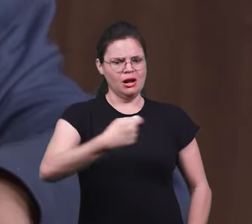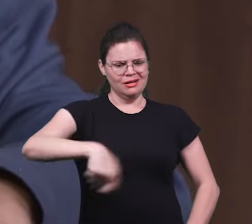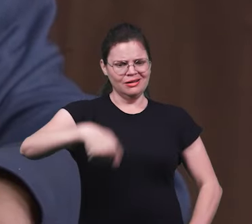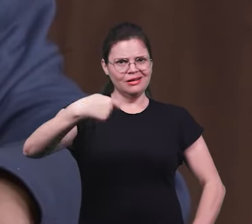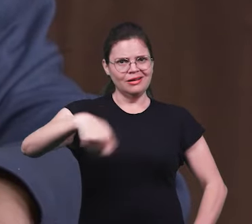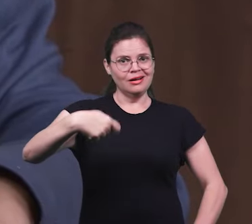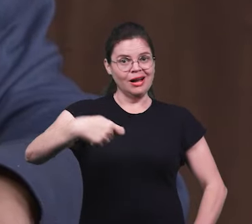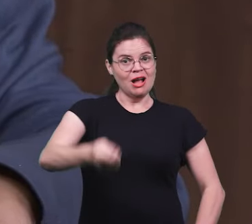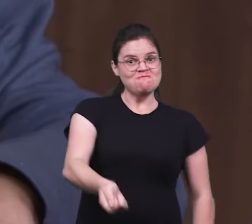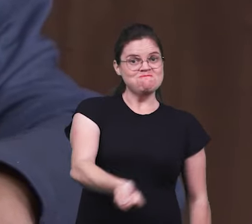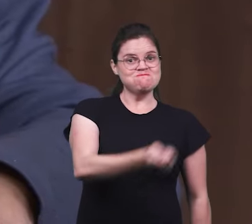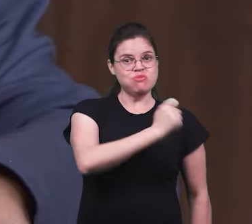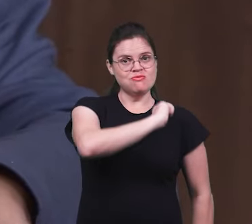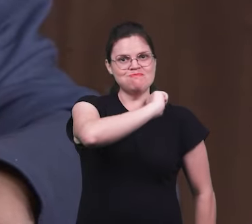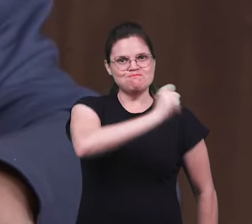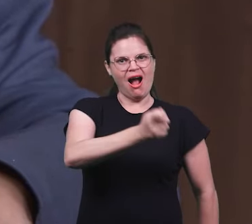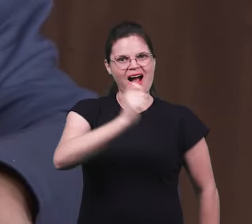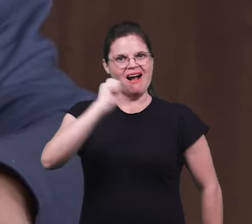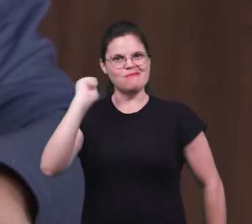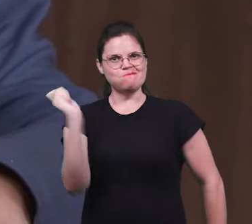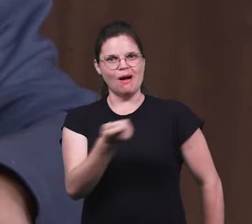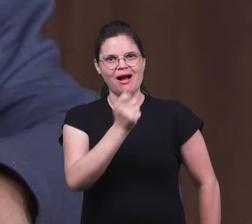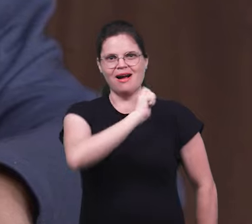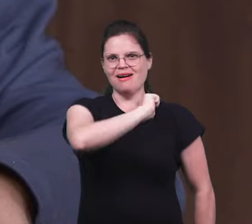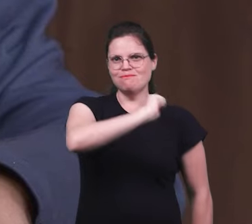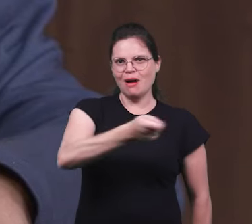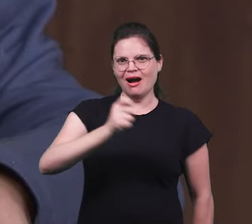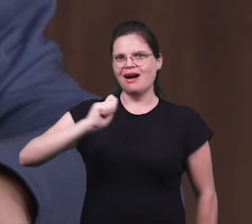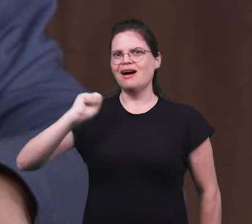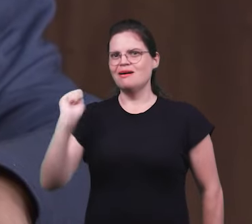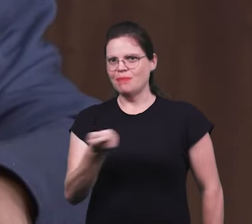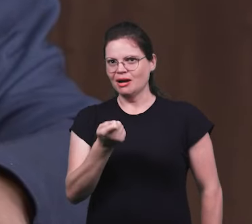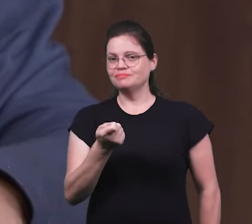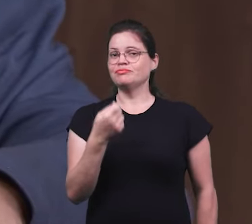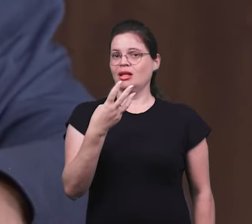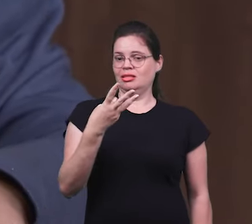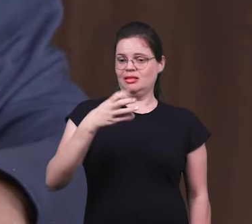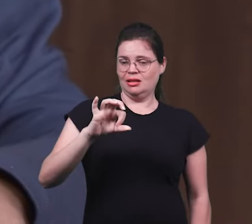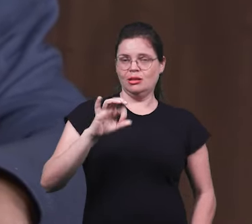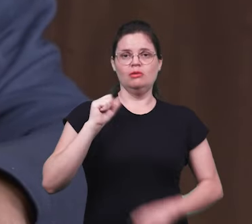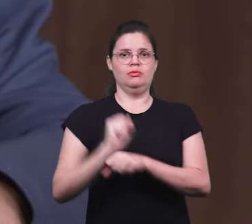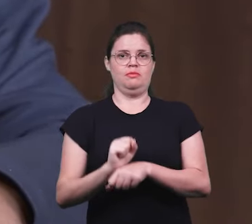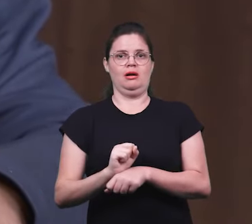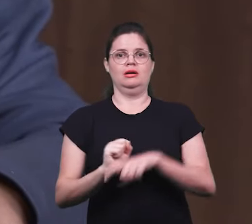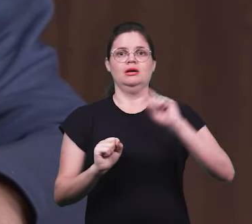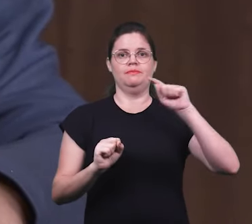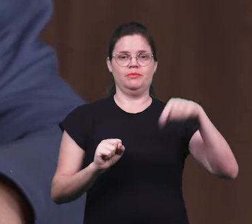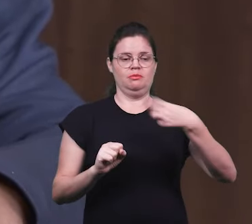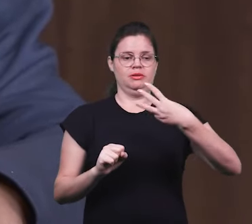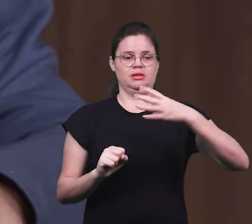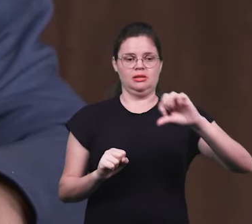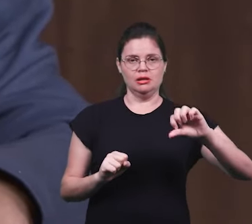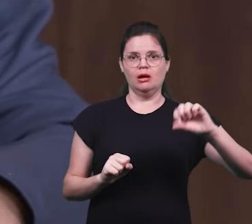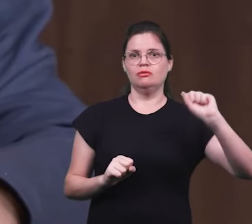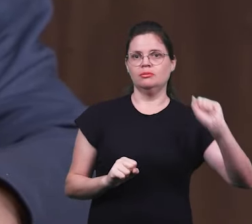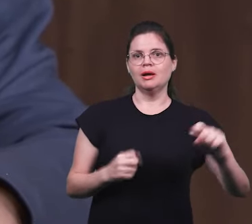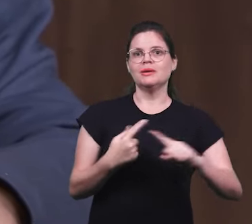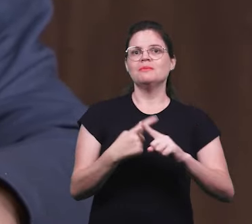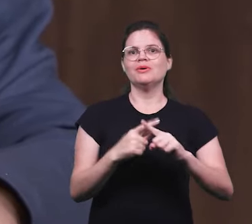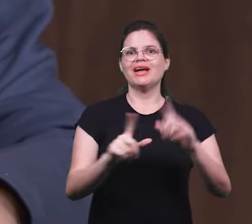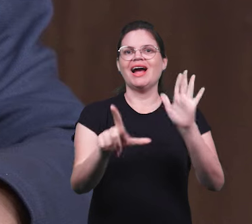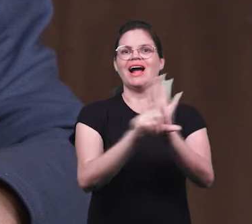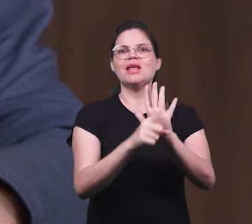Esse chicote, eles tinham um negócio, uma mania, dá 39 chicotadas só, parava, depois dava 39 de novo, para. É porque Quarentena era pra... A lei era